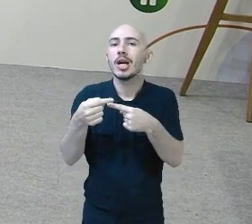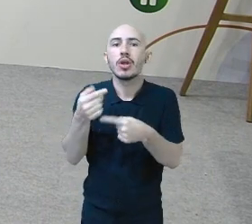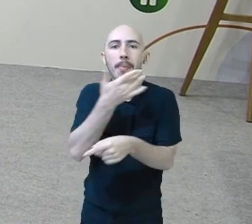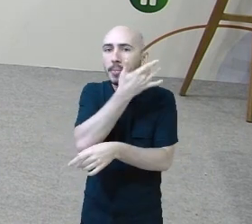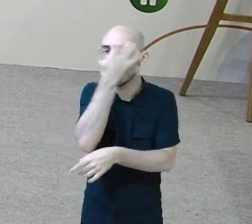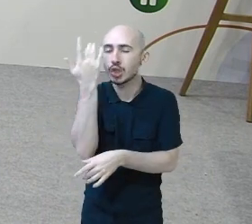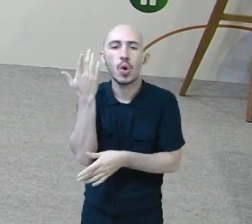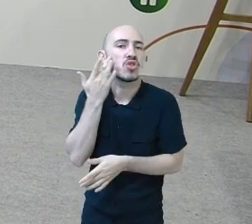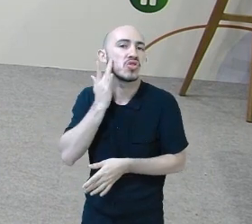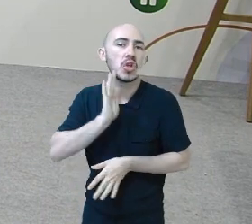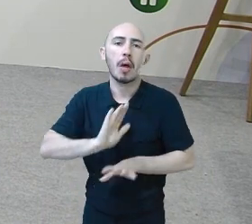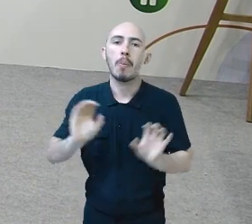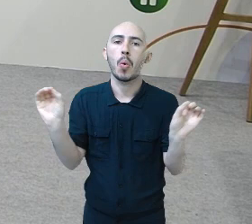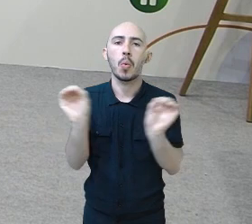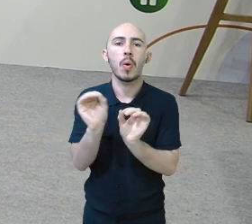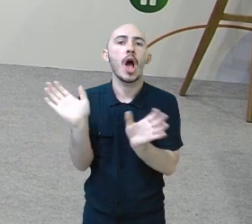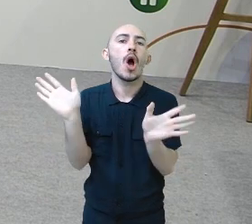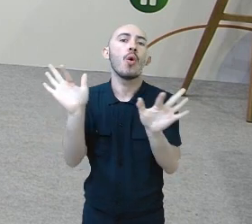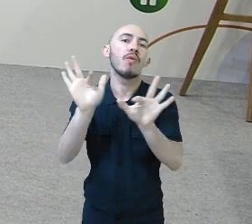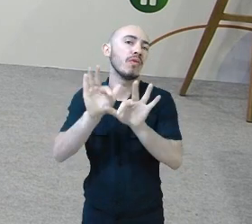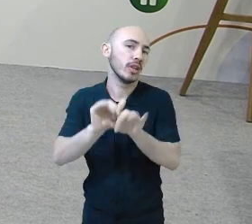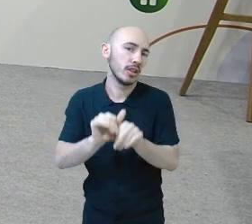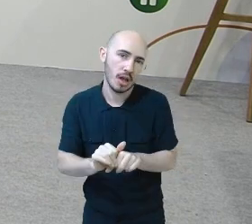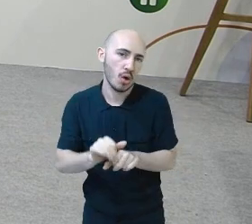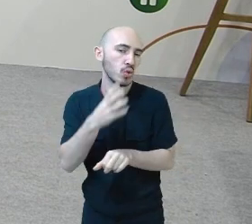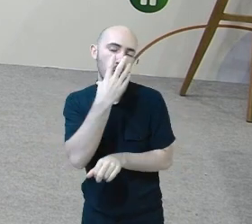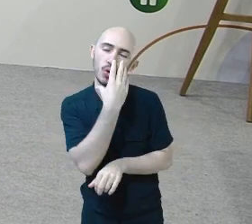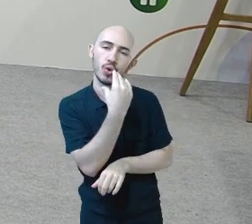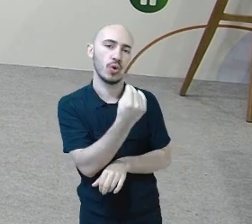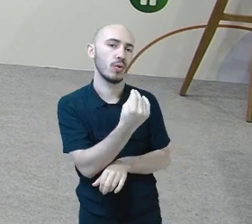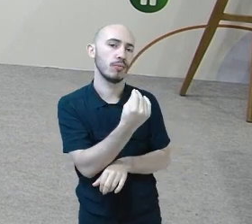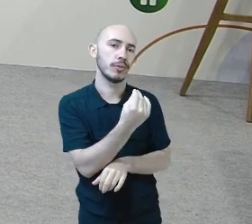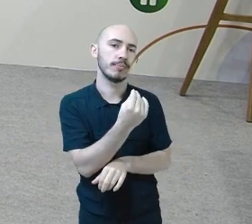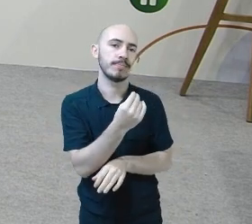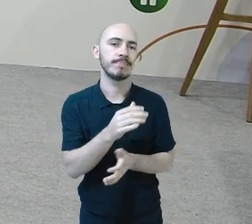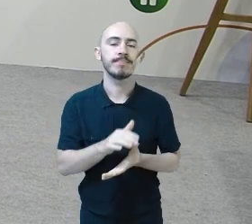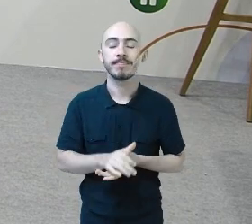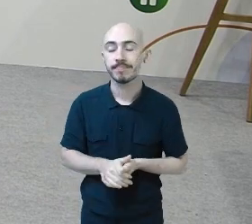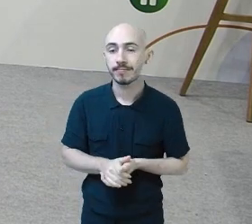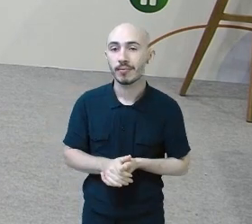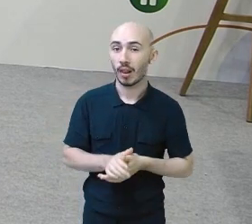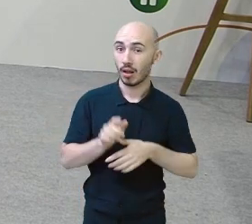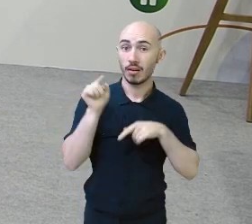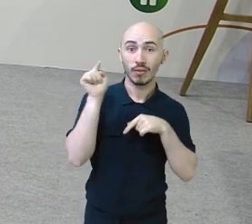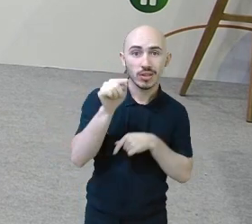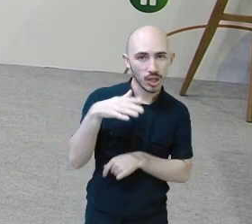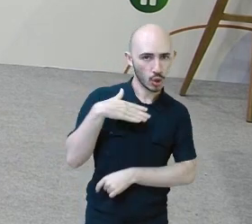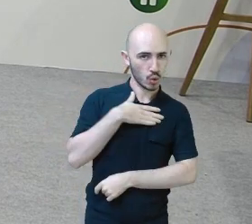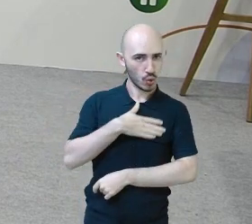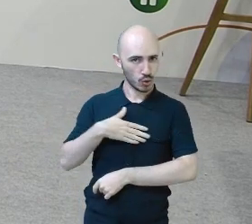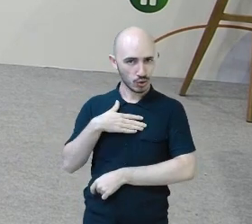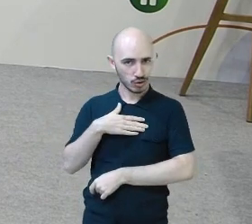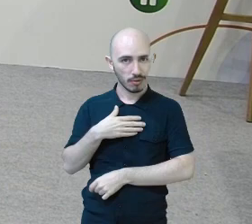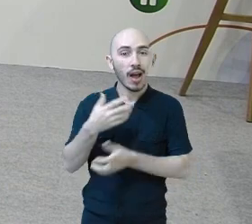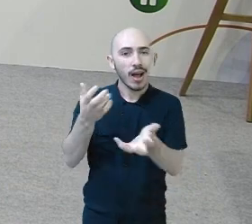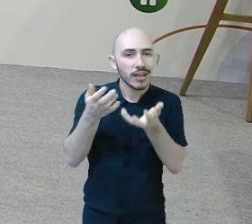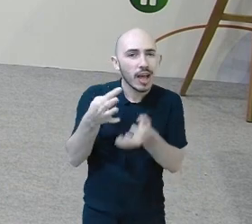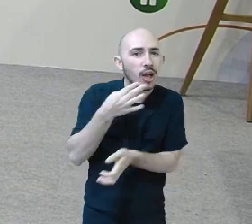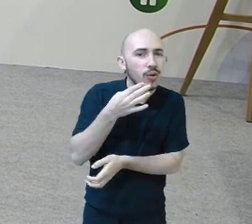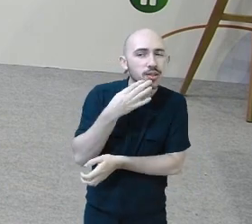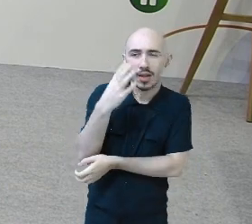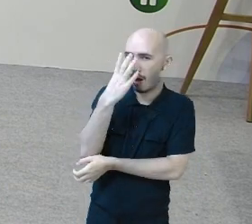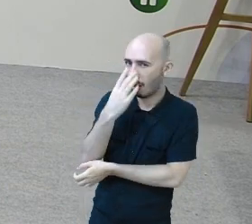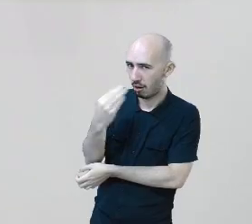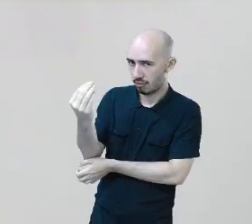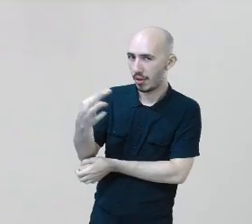que fim teve o lobisomem. E aí, você gostou? Você quer conhecer o